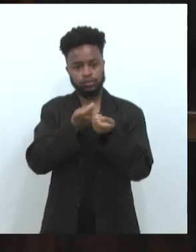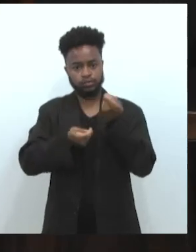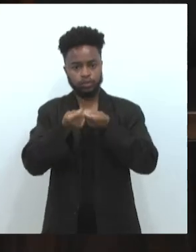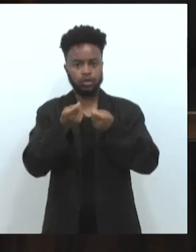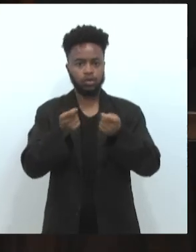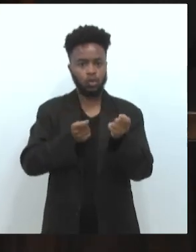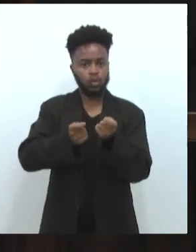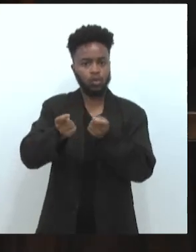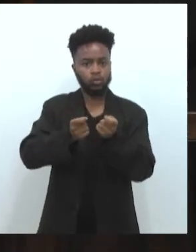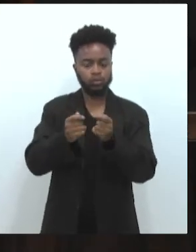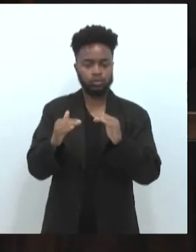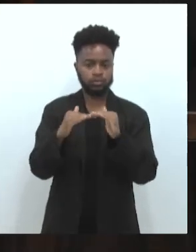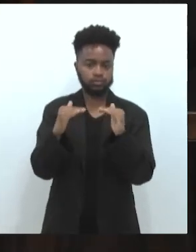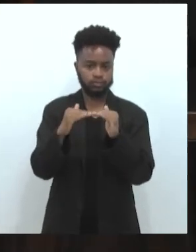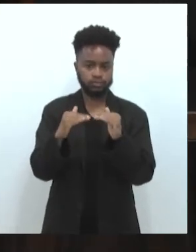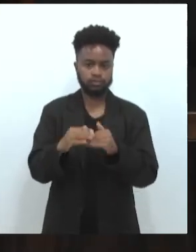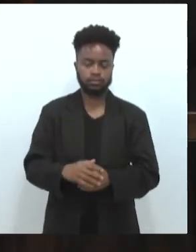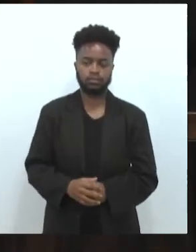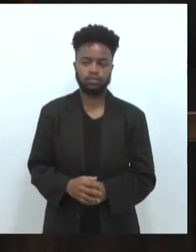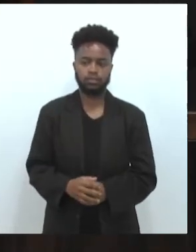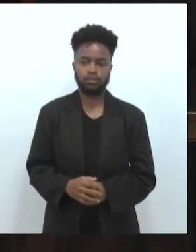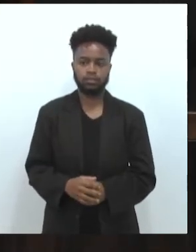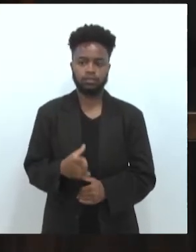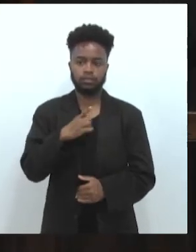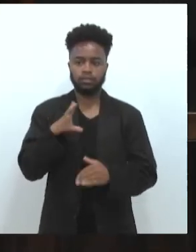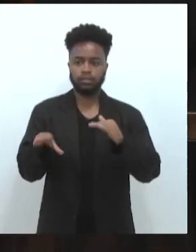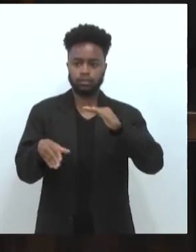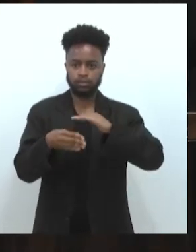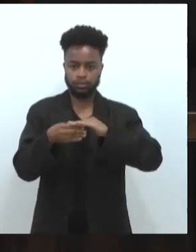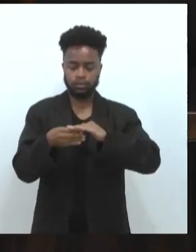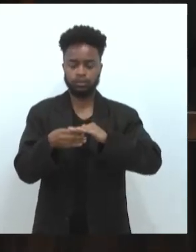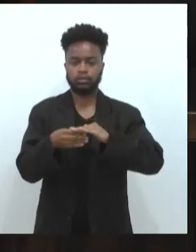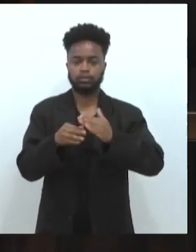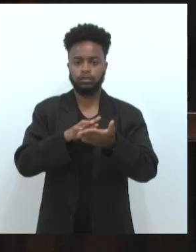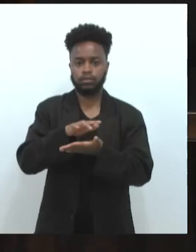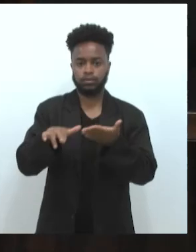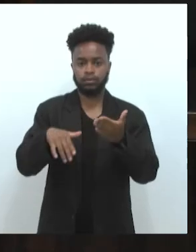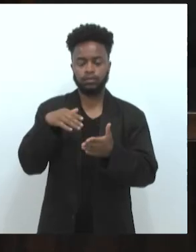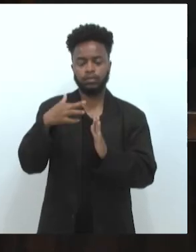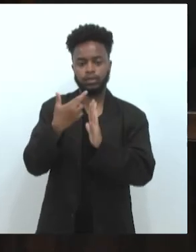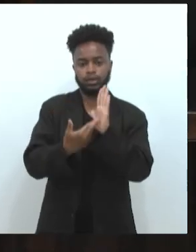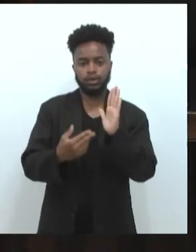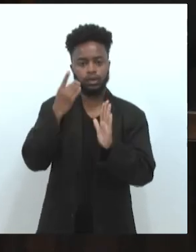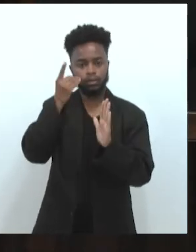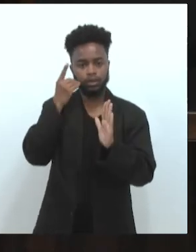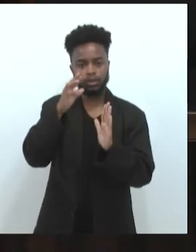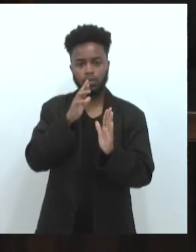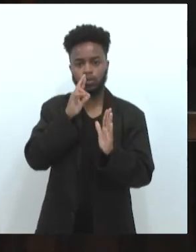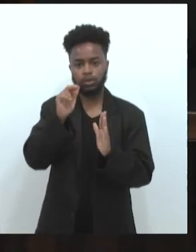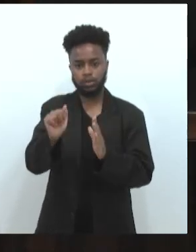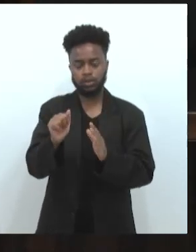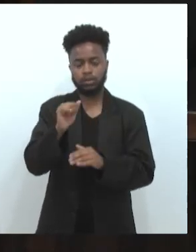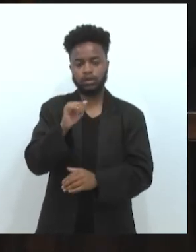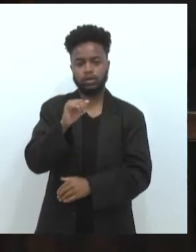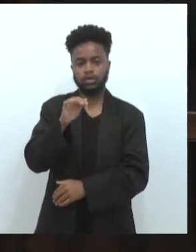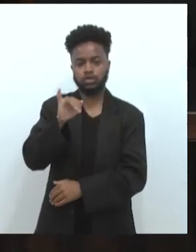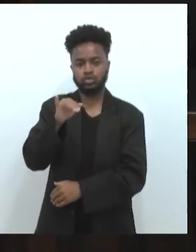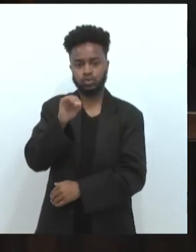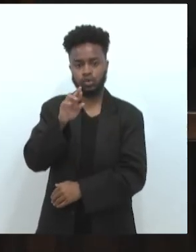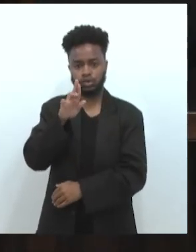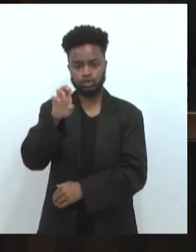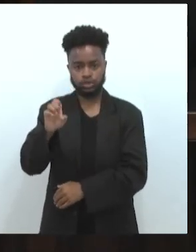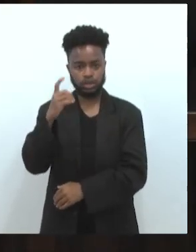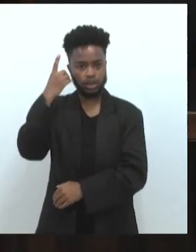e controle favorável com emendas. Relatores, deputado Rodrigo Amorim, Jorge Felipe Neto, Dani